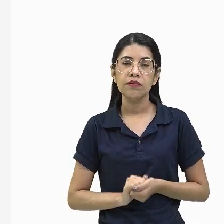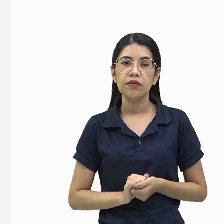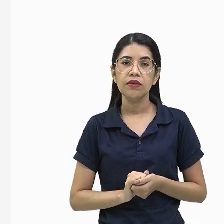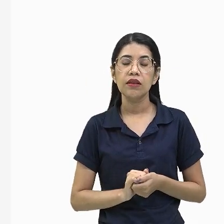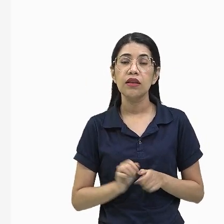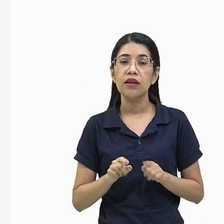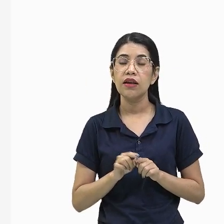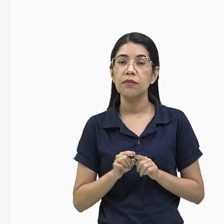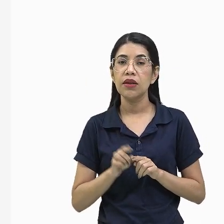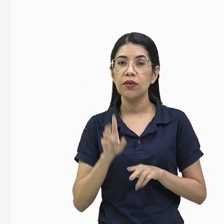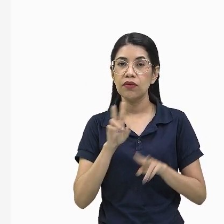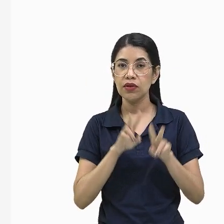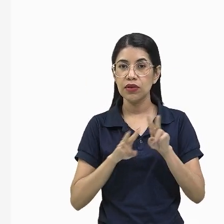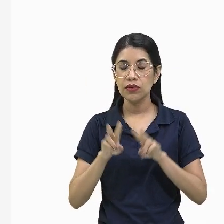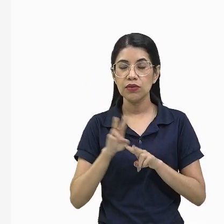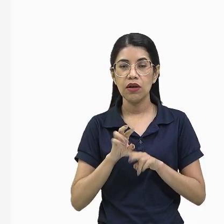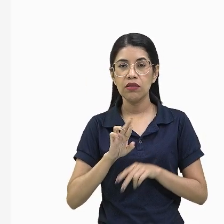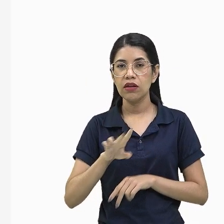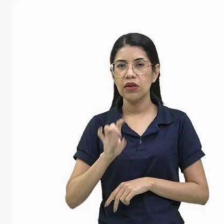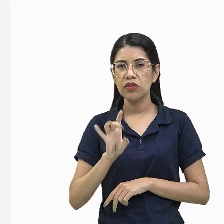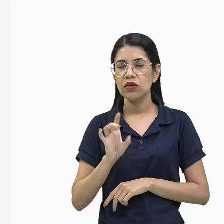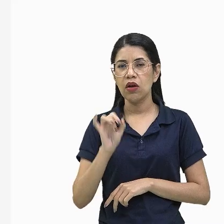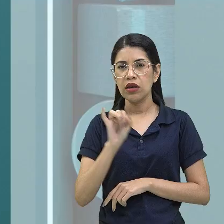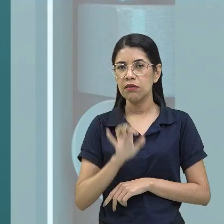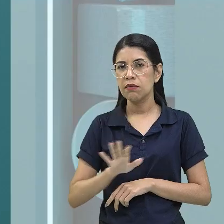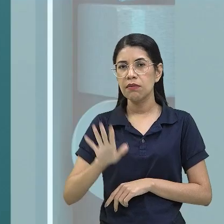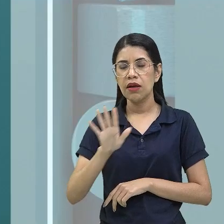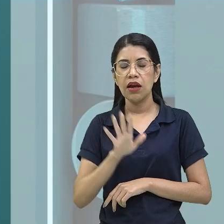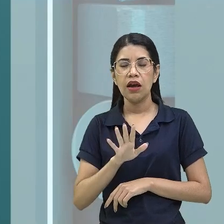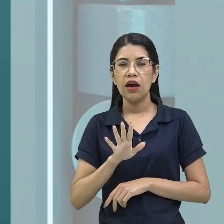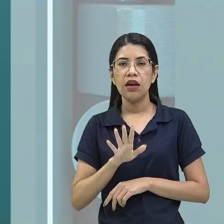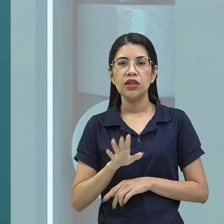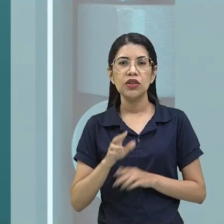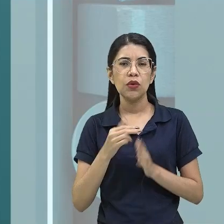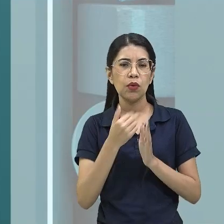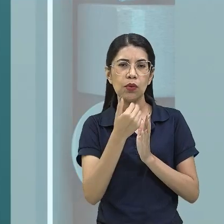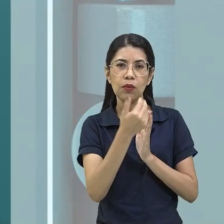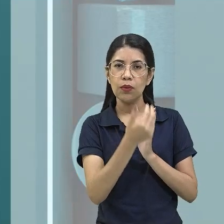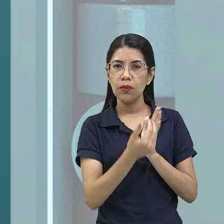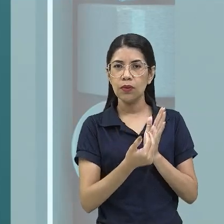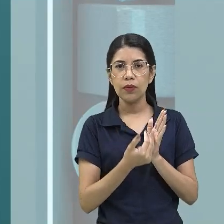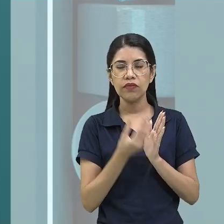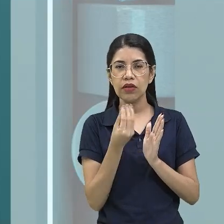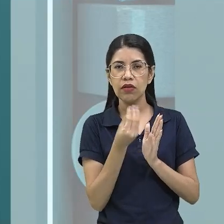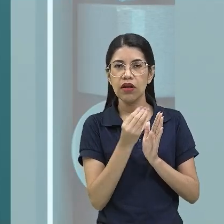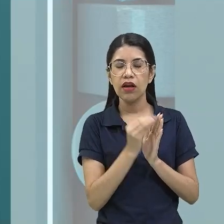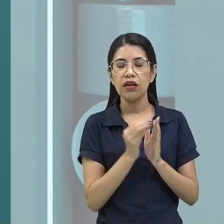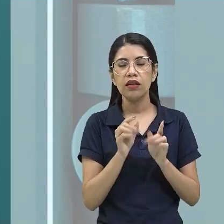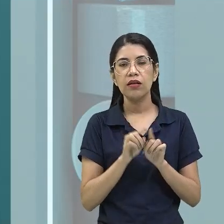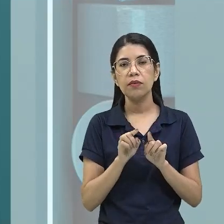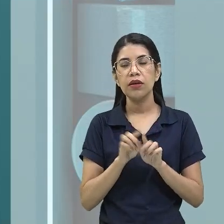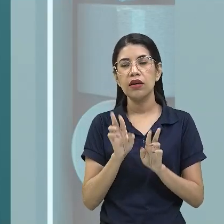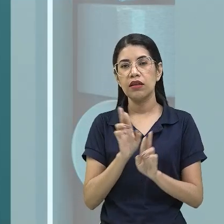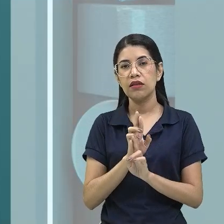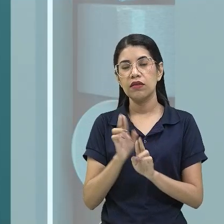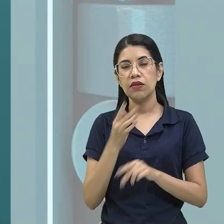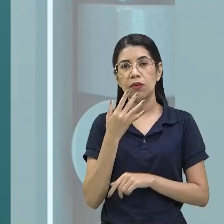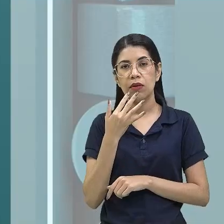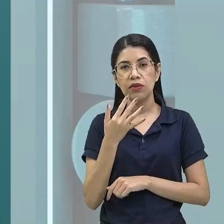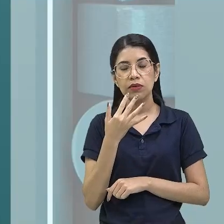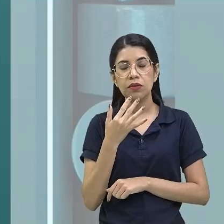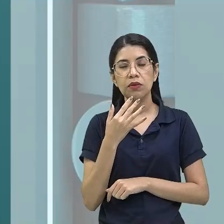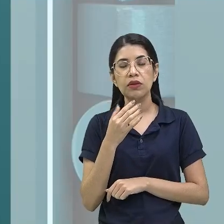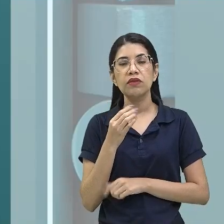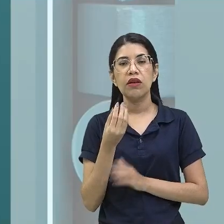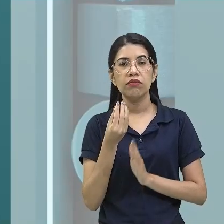elementos visuais não ficam só na imagem que você vai utilizar, no desenho, também se relaciona com as cores que você vai escolher